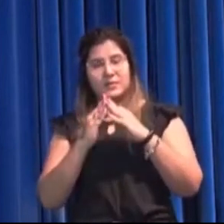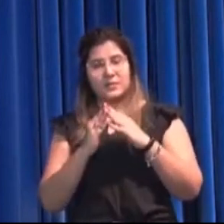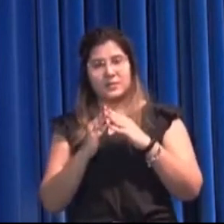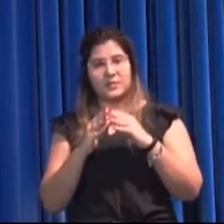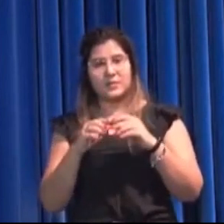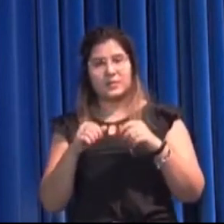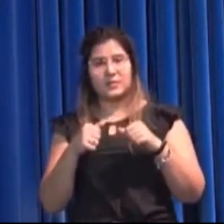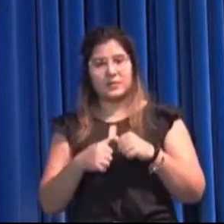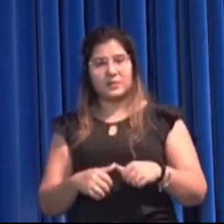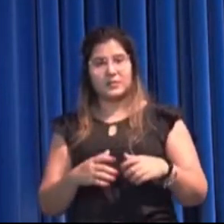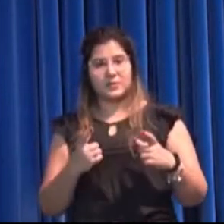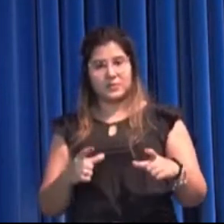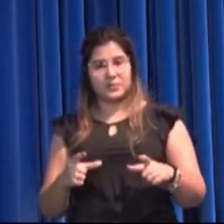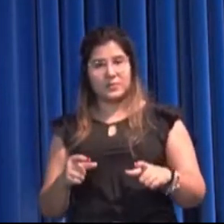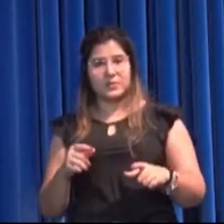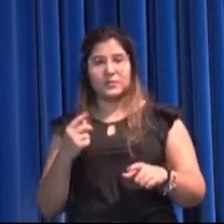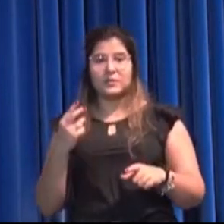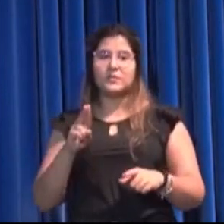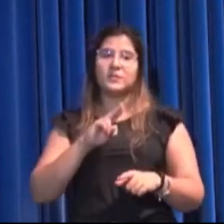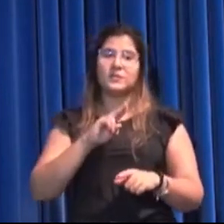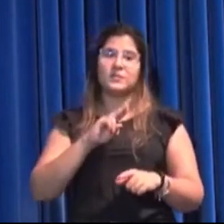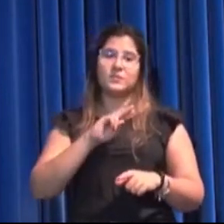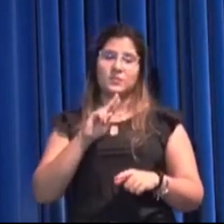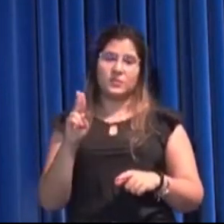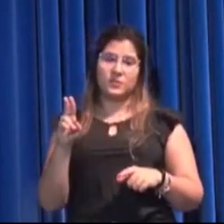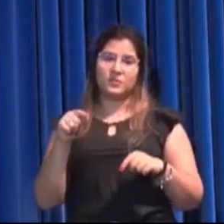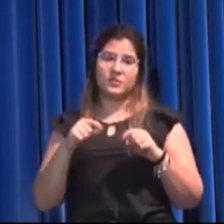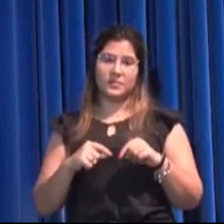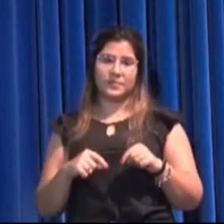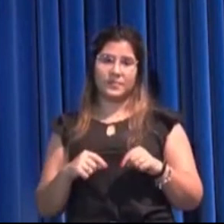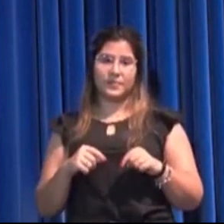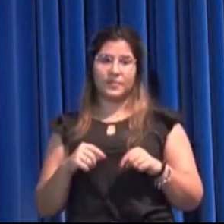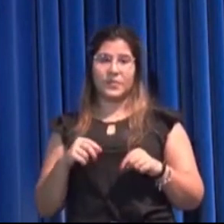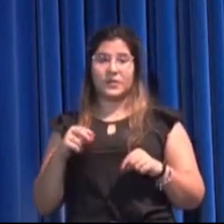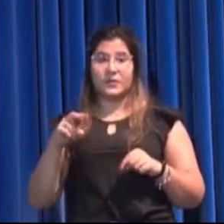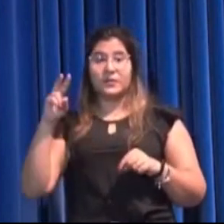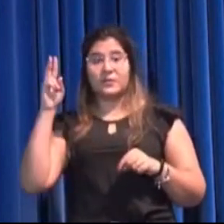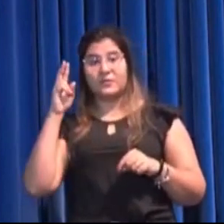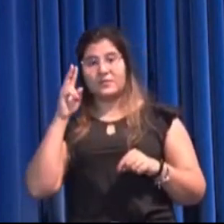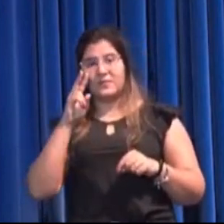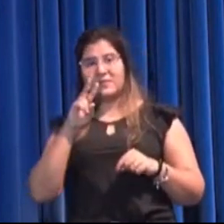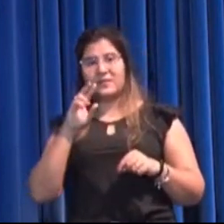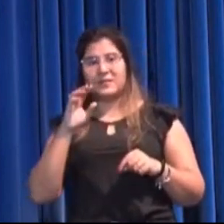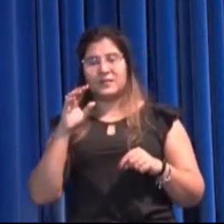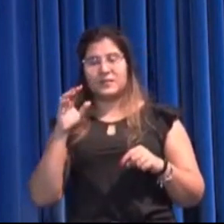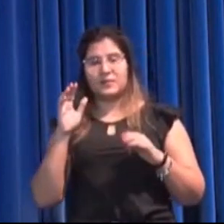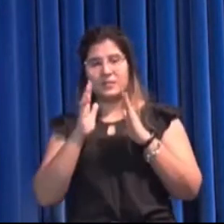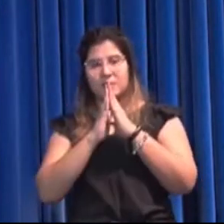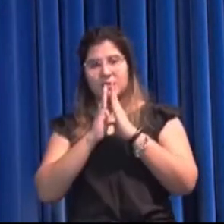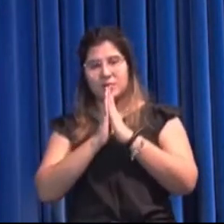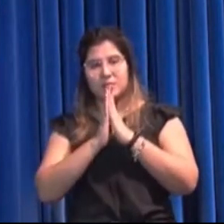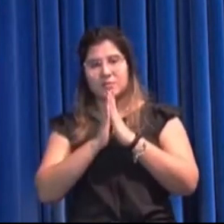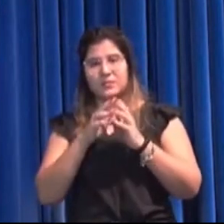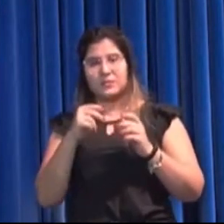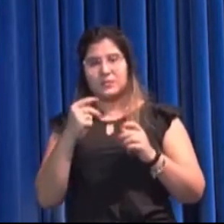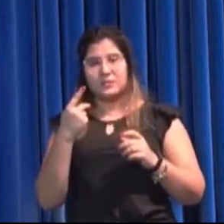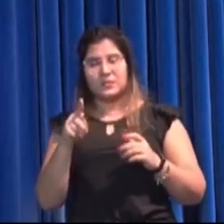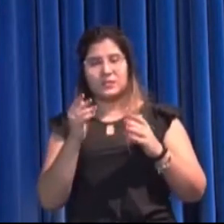disseste que o teu nome estaria ali, para ouvires a oração que o teu servo fizer neste